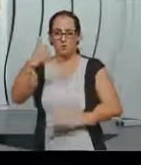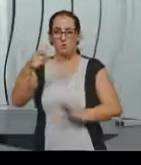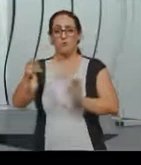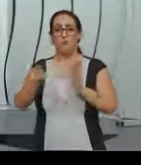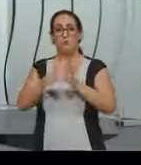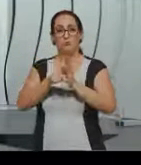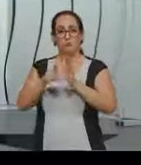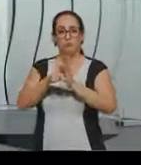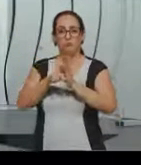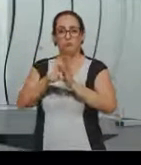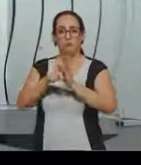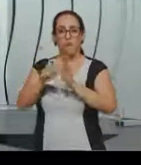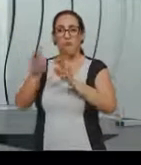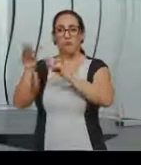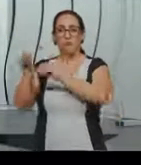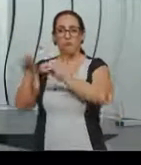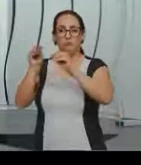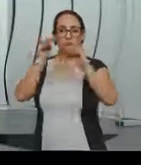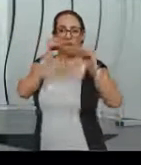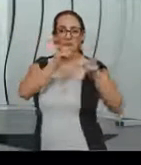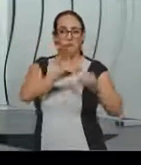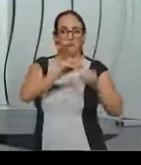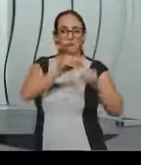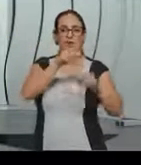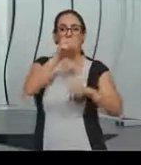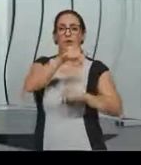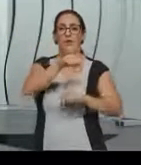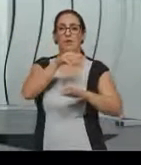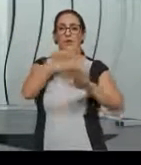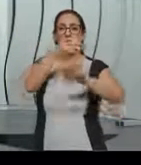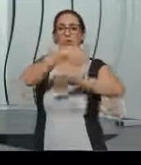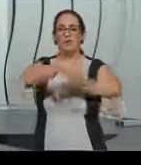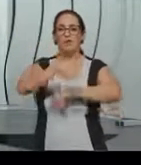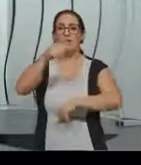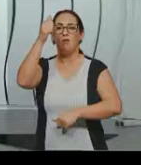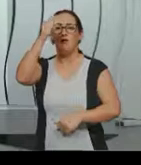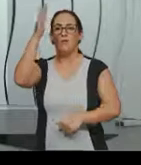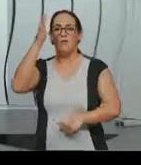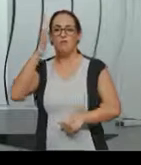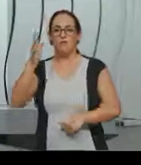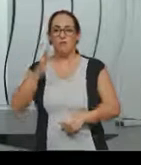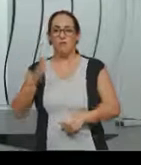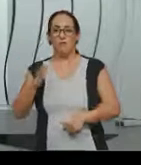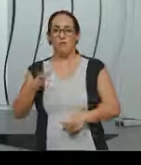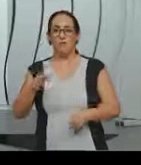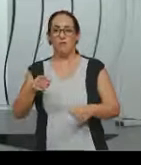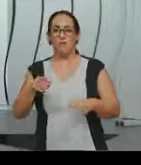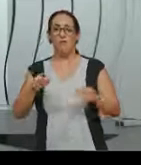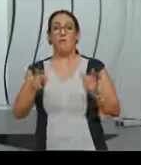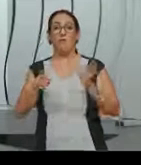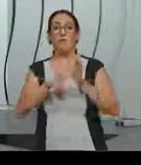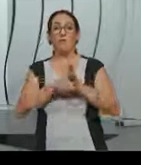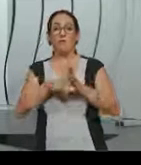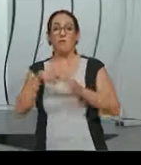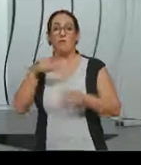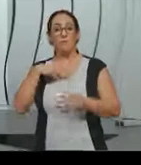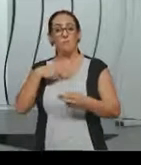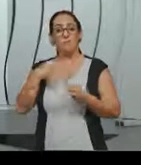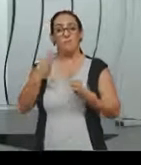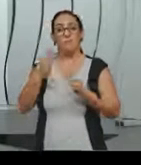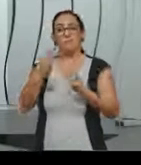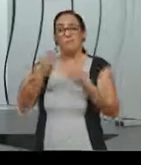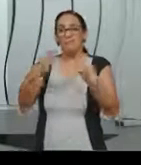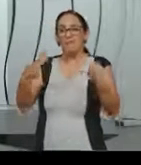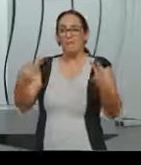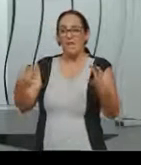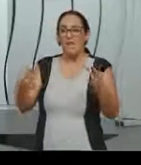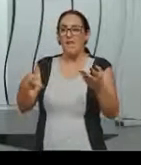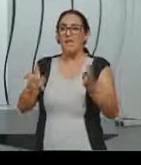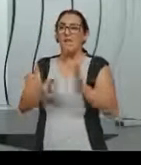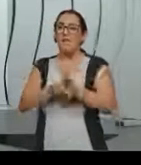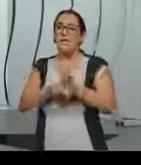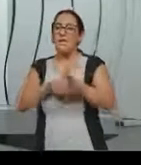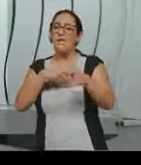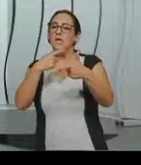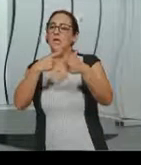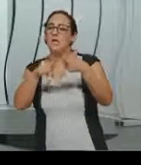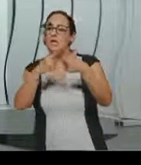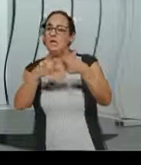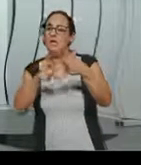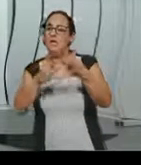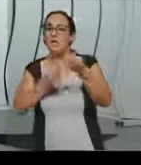da Venezuela para o Brasil também. Aí somam-se 2 aspectos. Uma crise econômica,